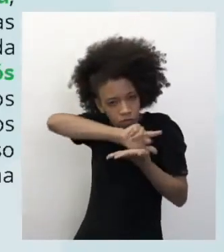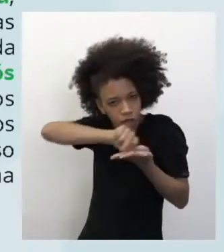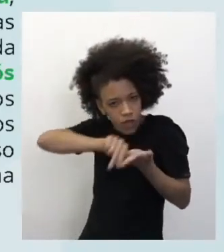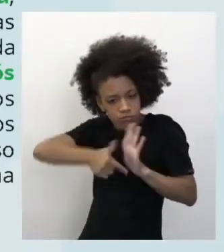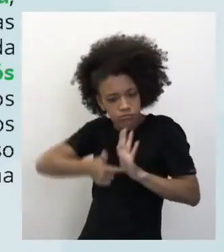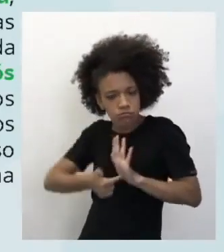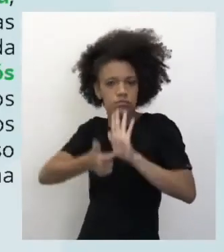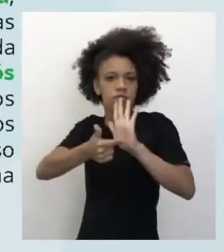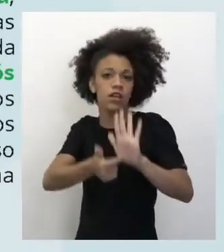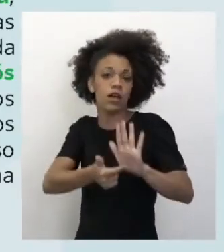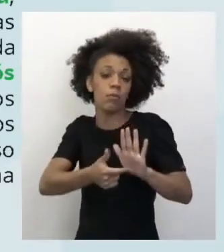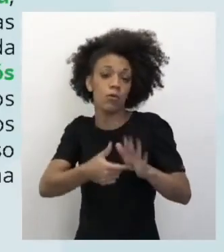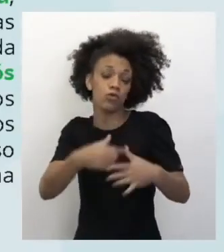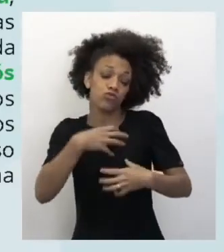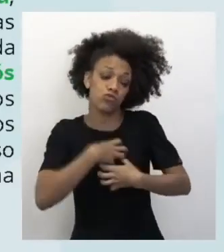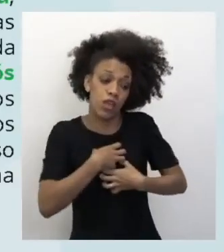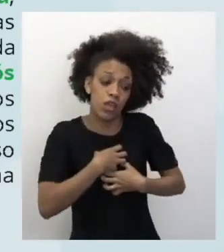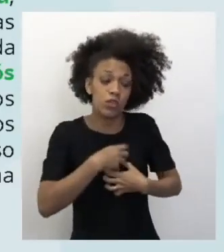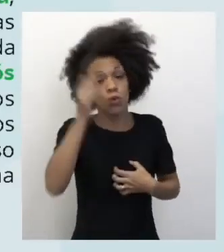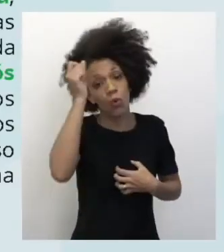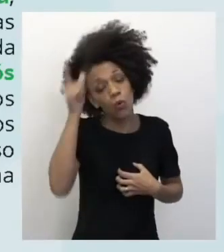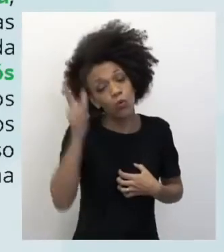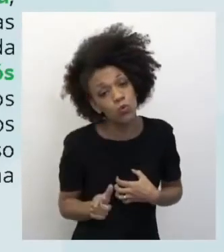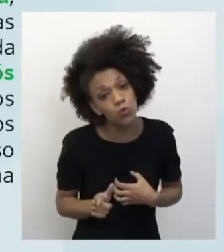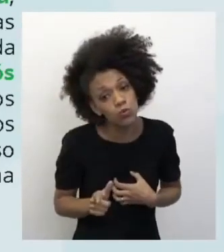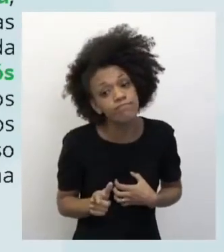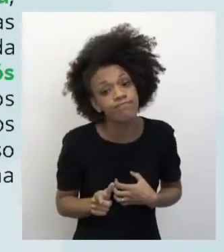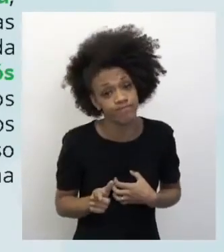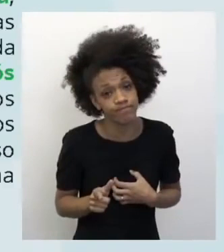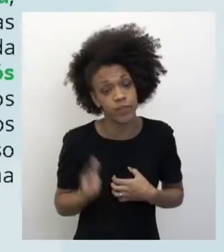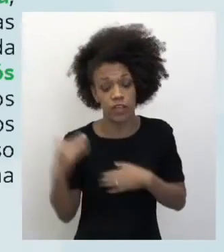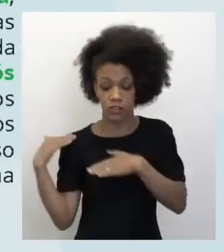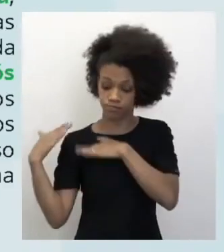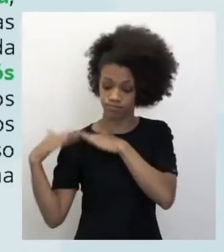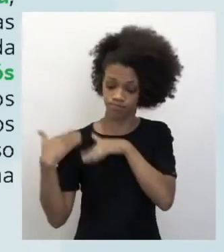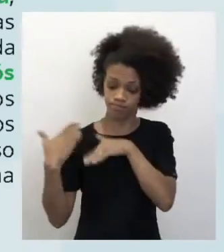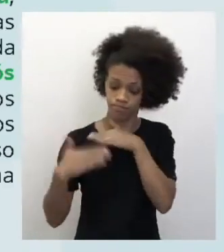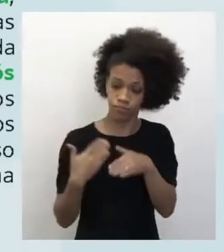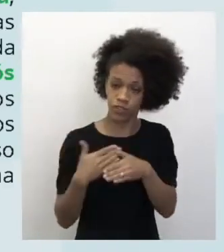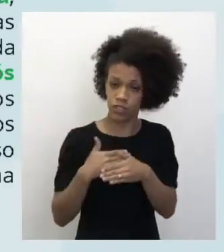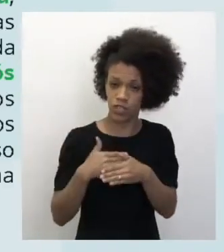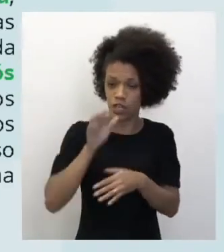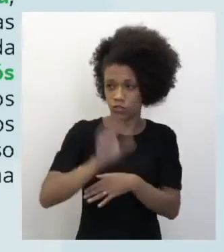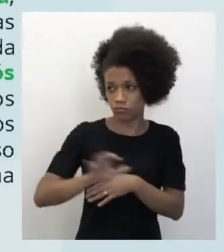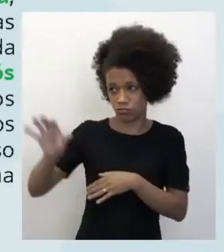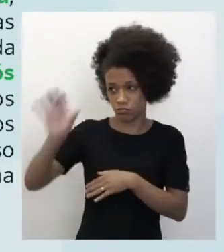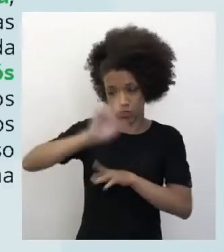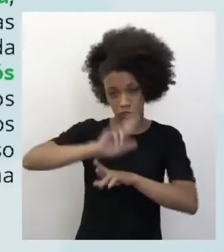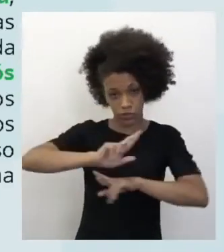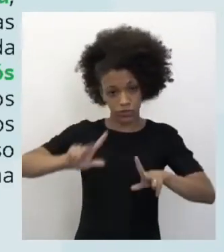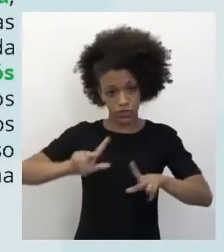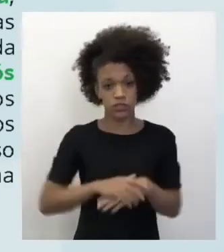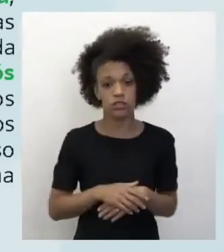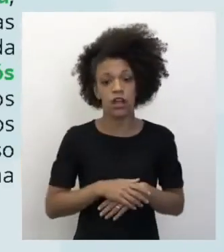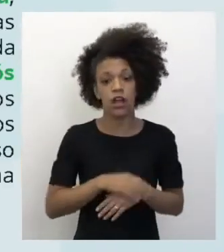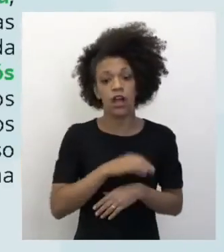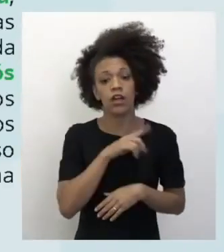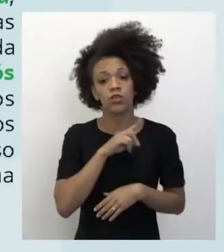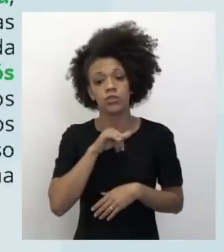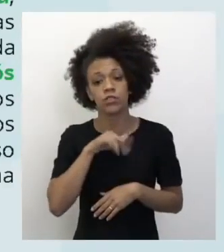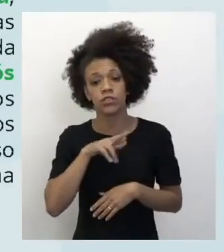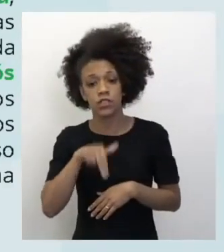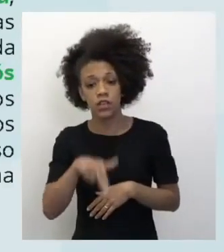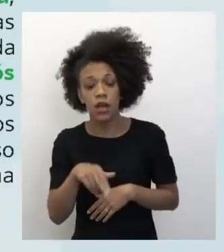pelos costumes, tradições e culturas das diferentes regiões. Adoniran Barbosa,